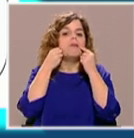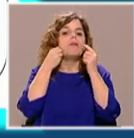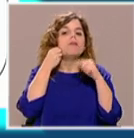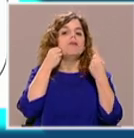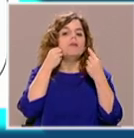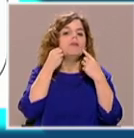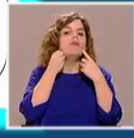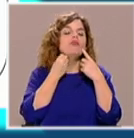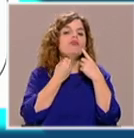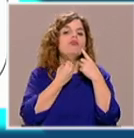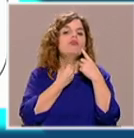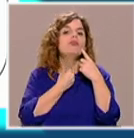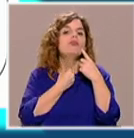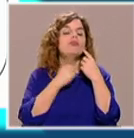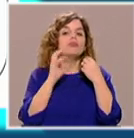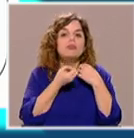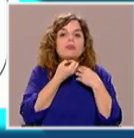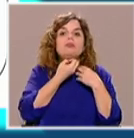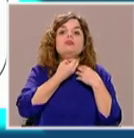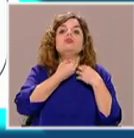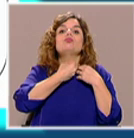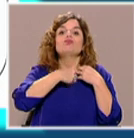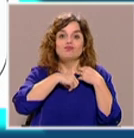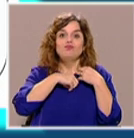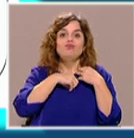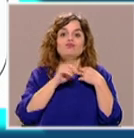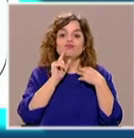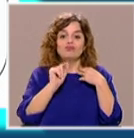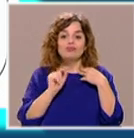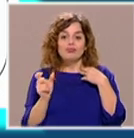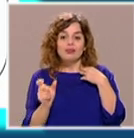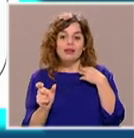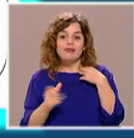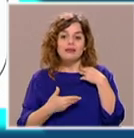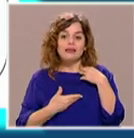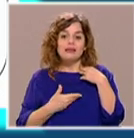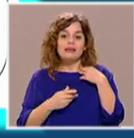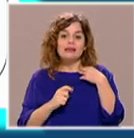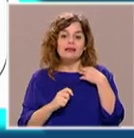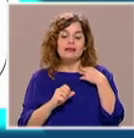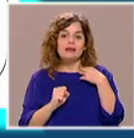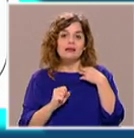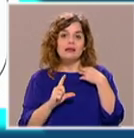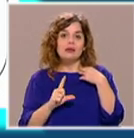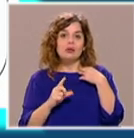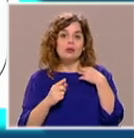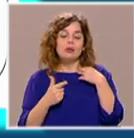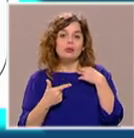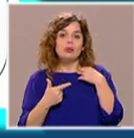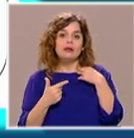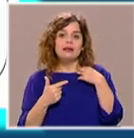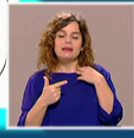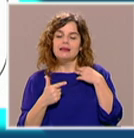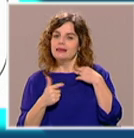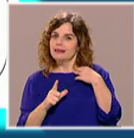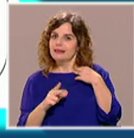O que é esta deglutição? É quando engolimos o bolo alimentar. Portanto, a deglutição é o processo, é a passagem da boca para o esófago